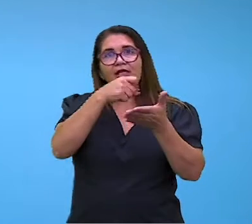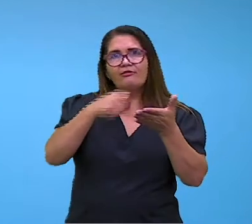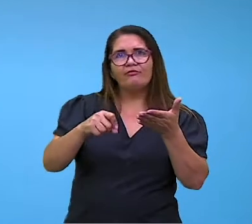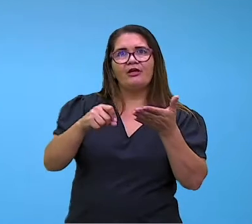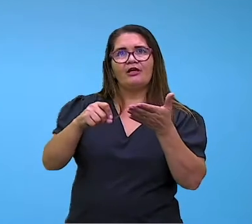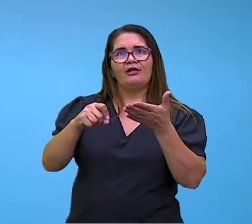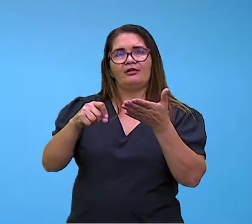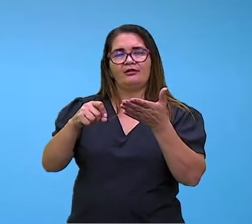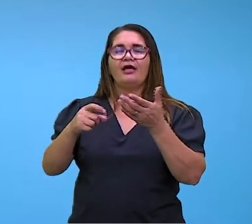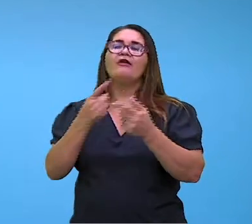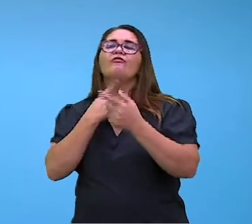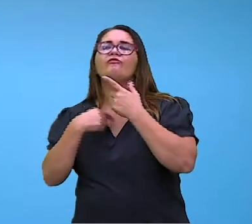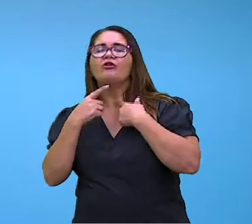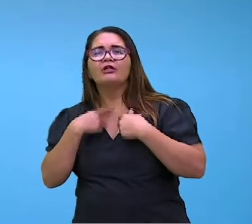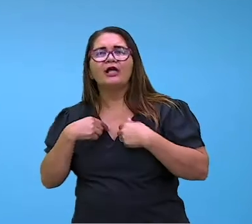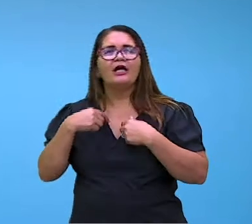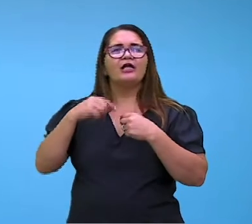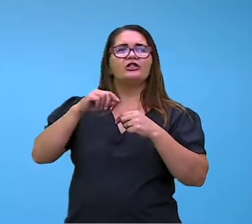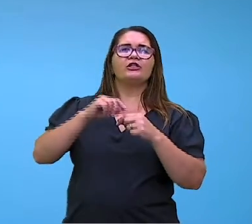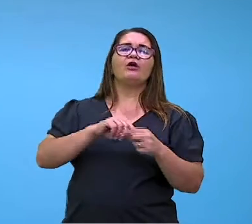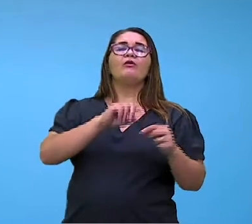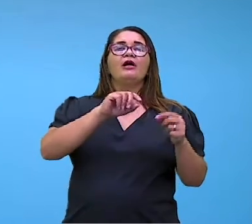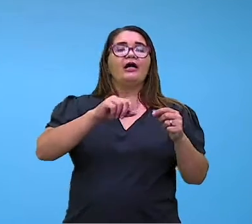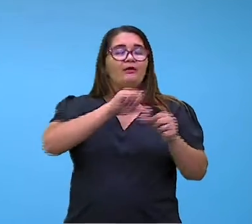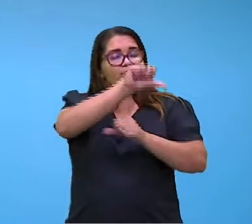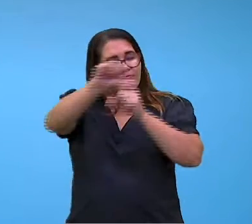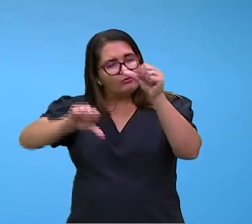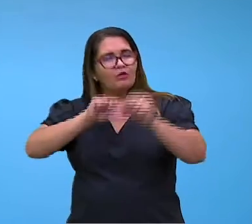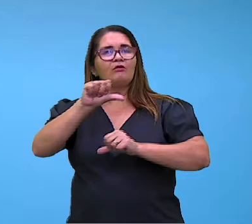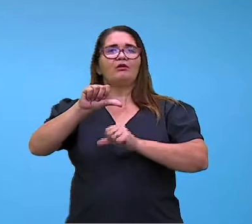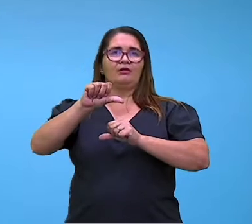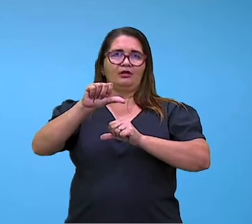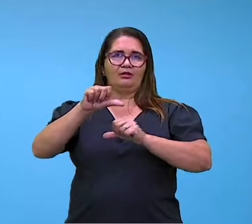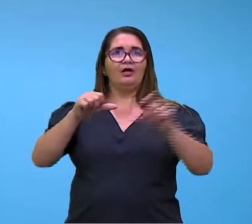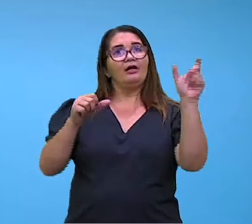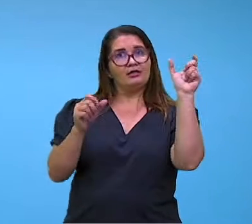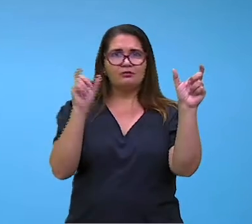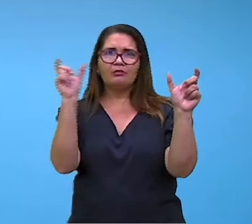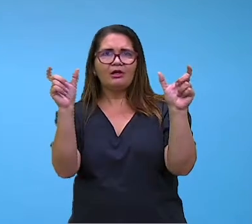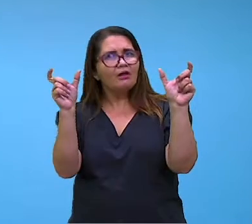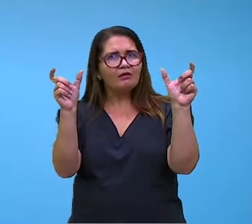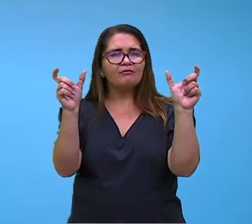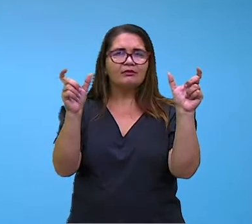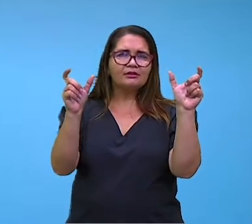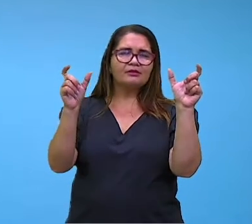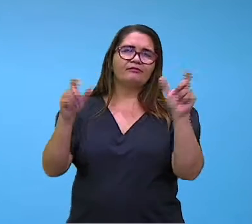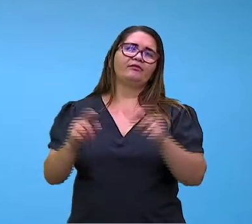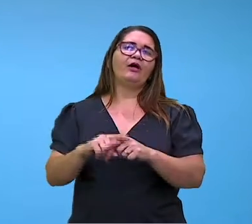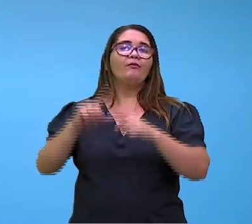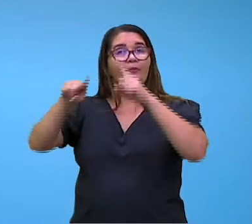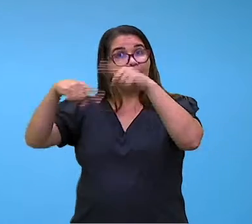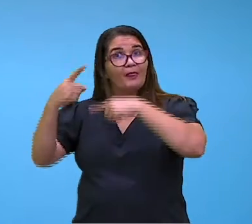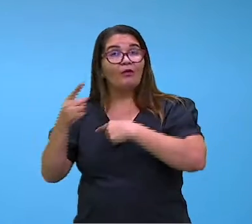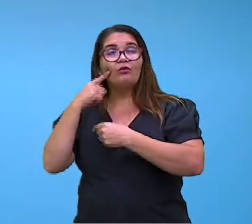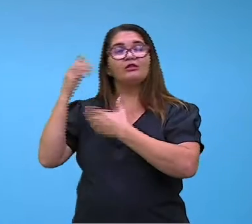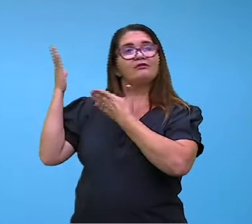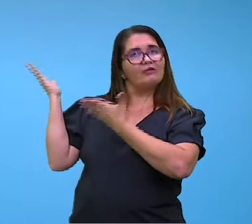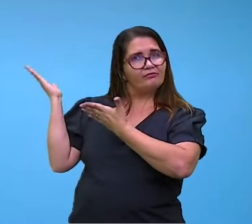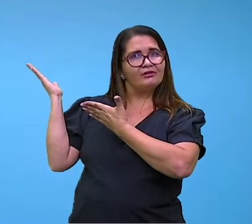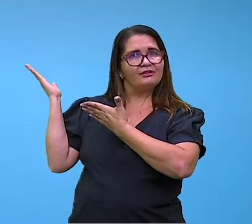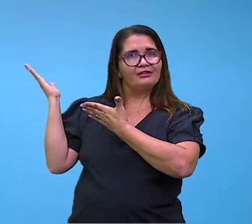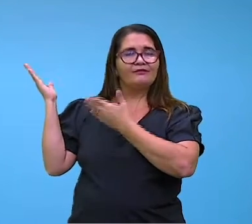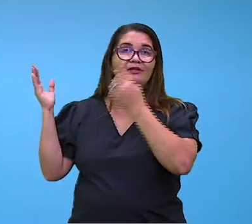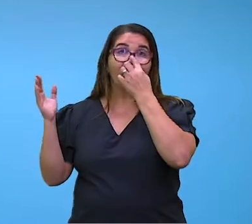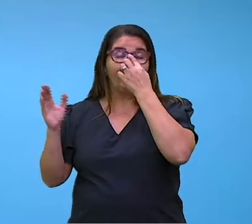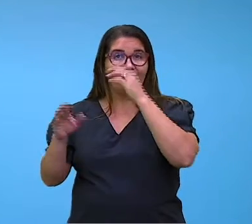empurrar. Então, push, empurrar. Realize, quando você realize, você não realiza